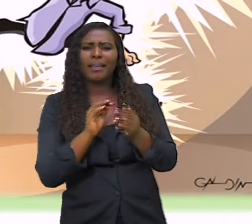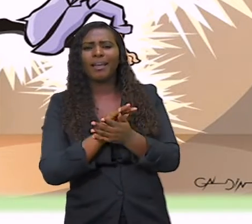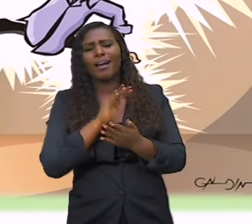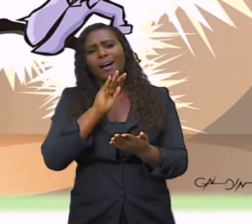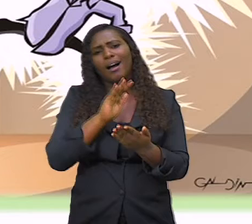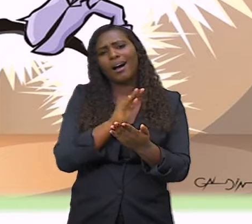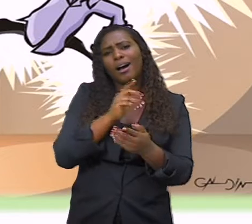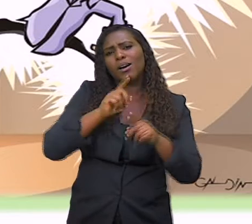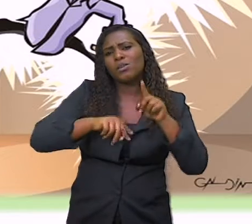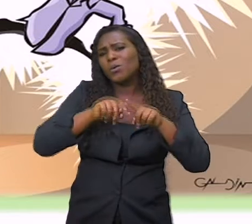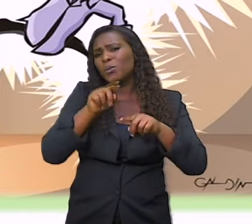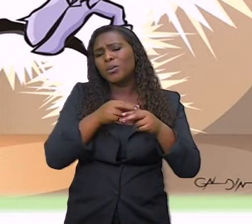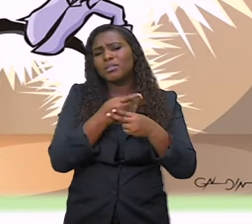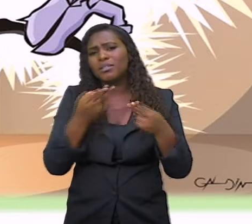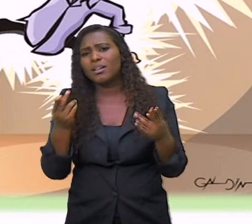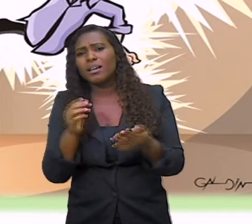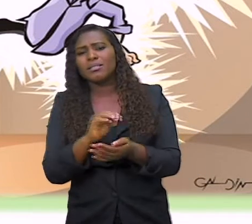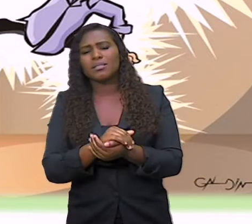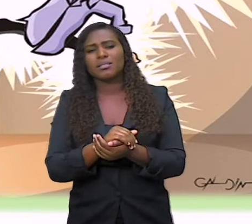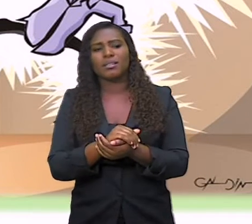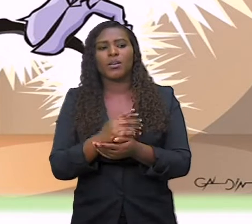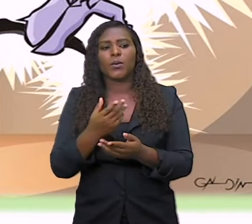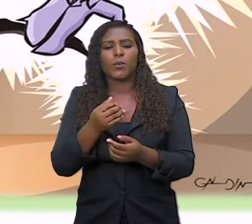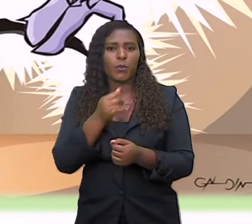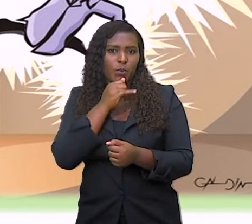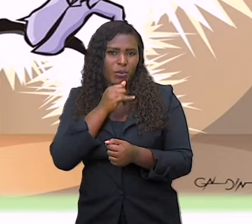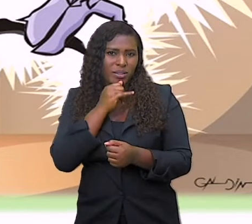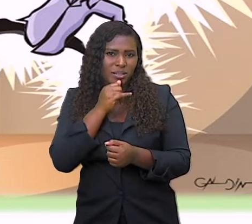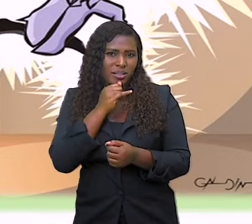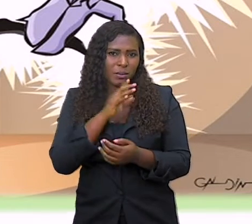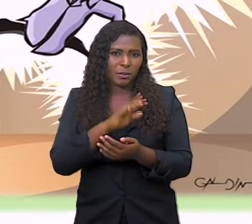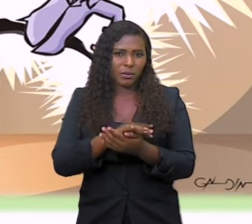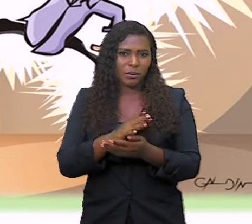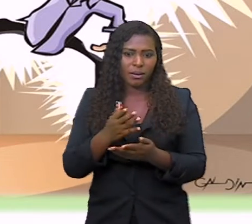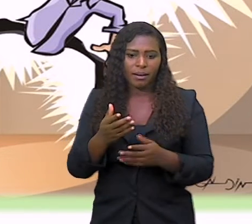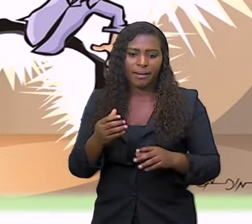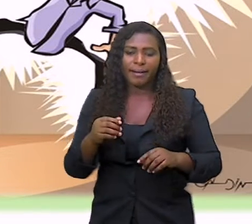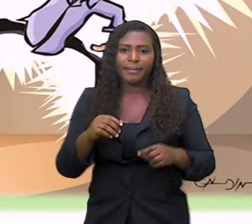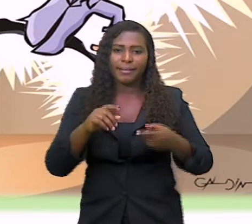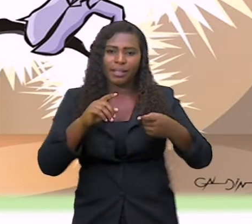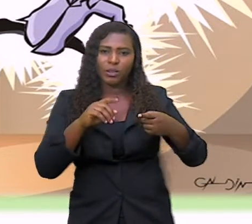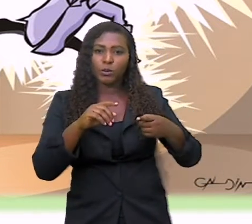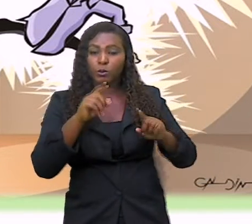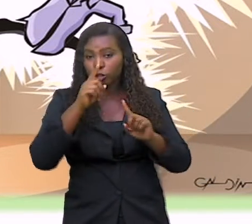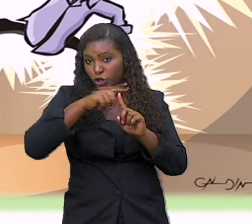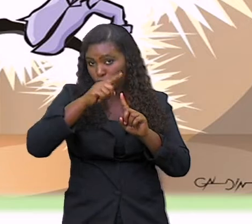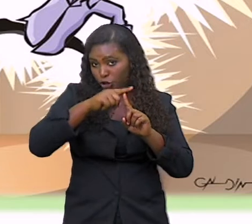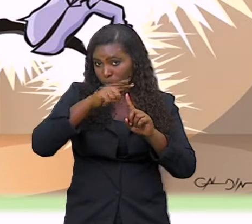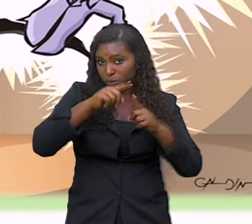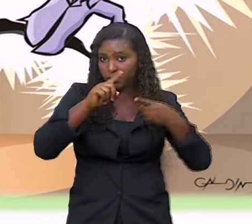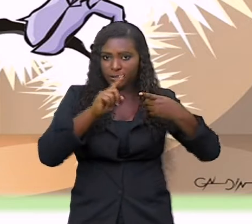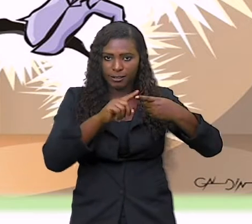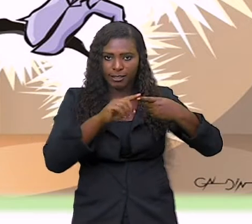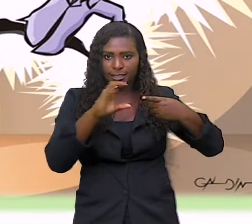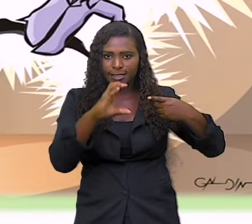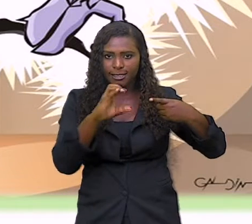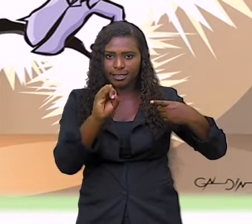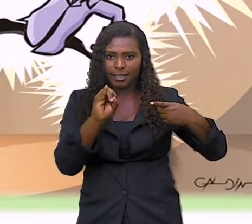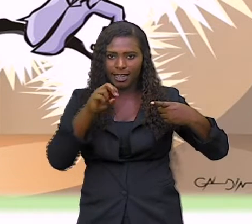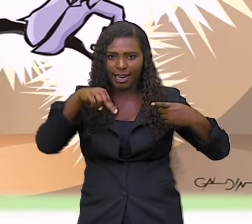a sua finalidade? Então, nós temos a mecânica cinética, que a gente usa o ventilador,